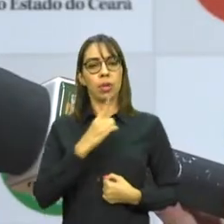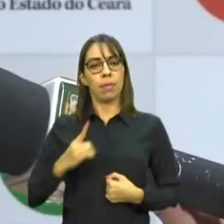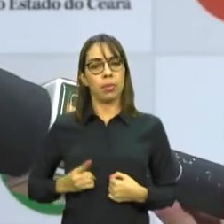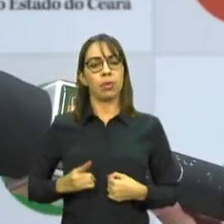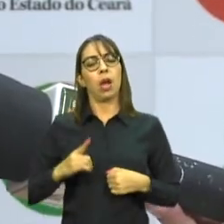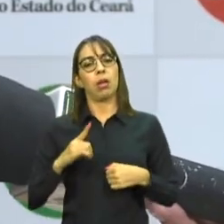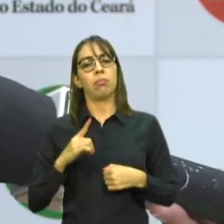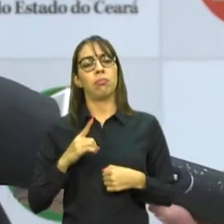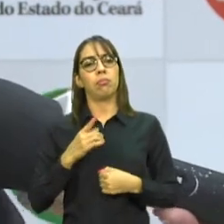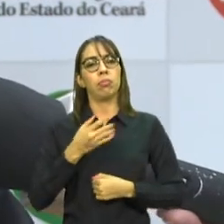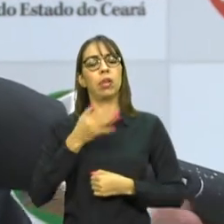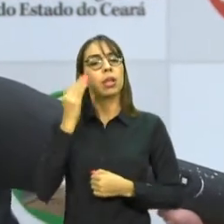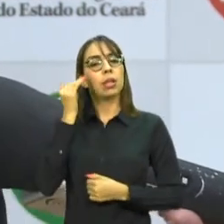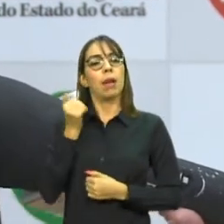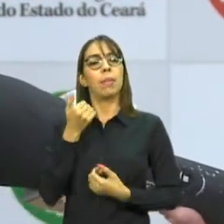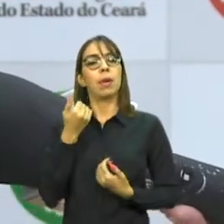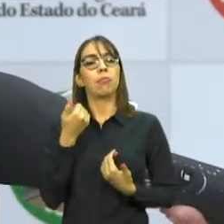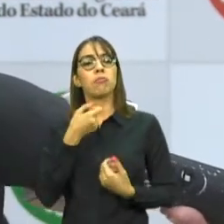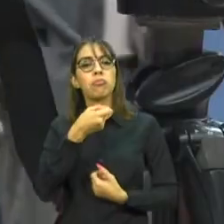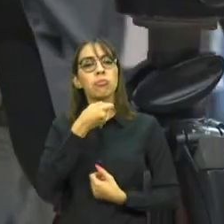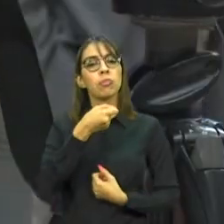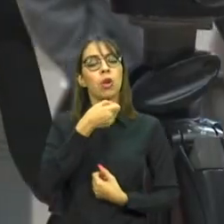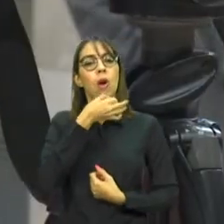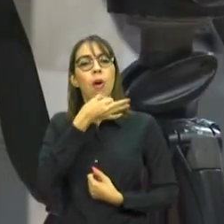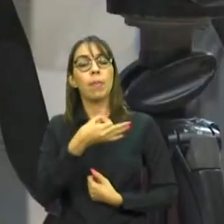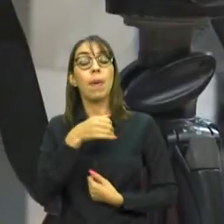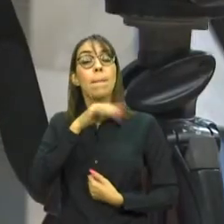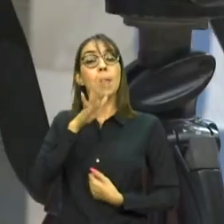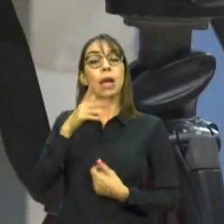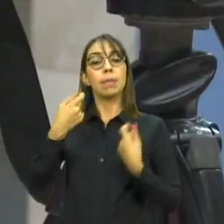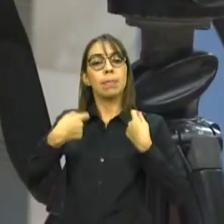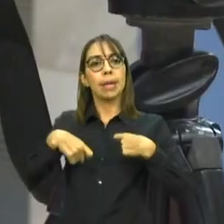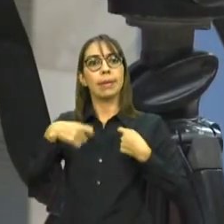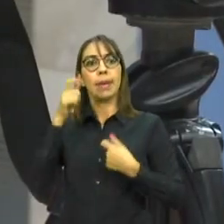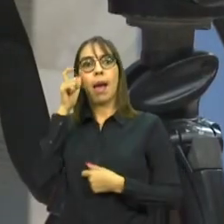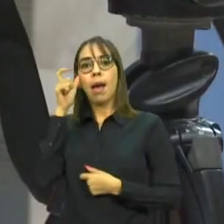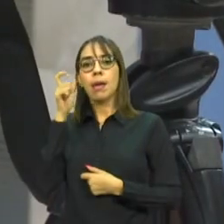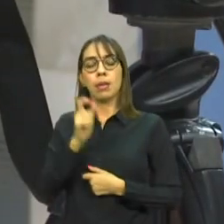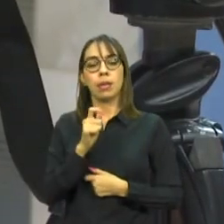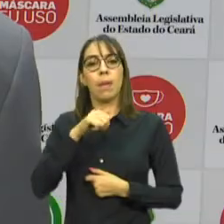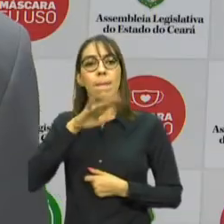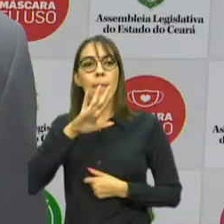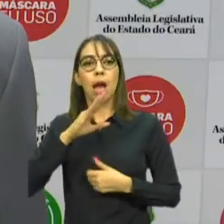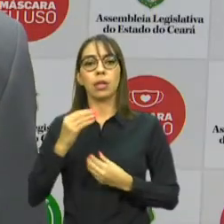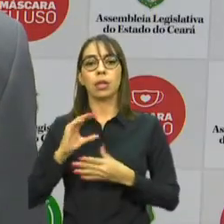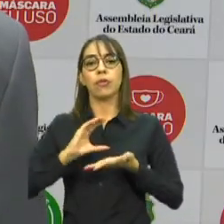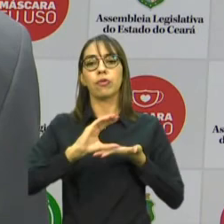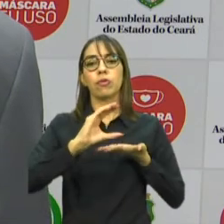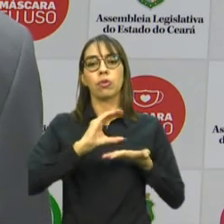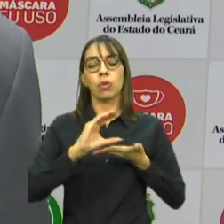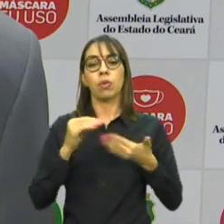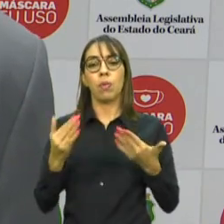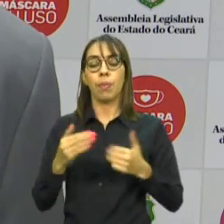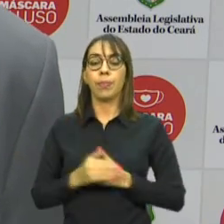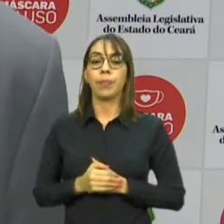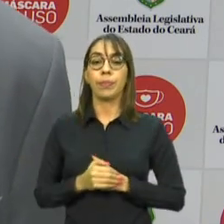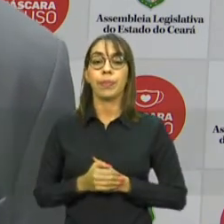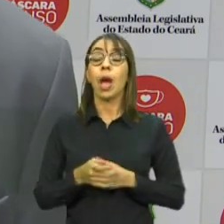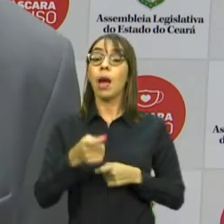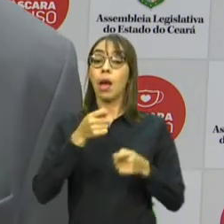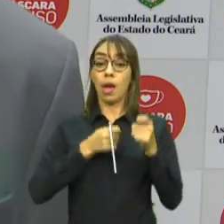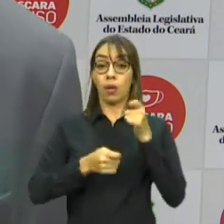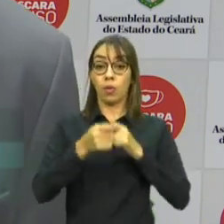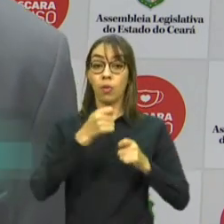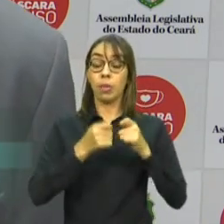a quais áreas merecem mais atenção e precisam de mais investimento. Na economia, com geração de emprego e